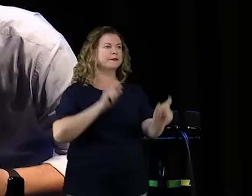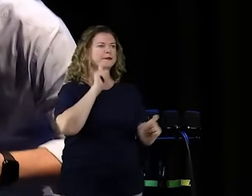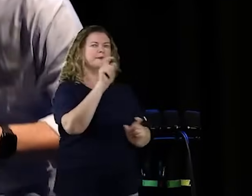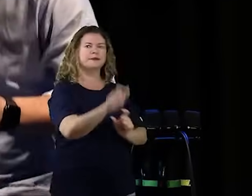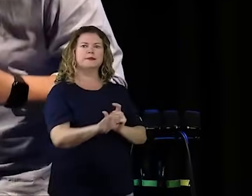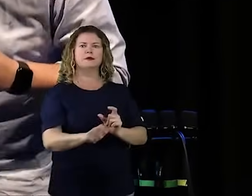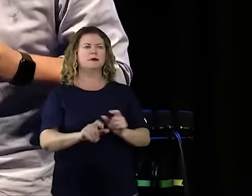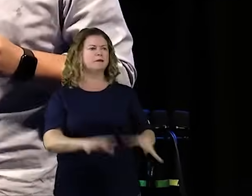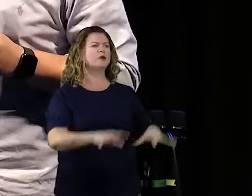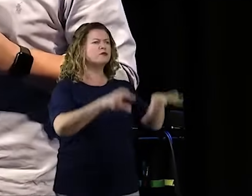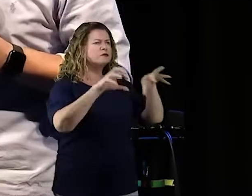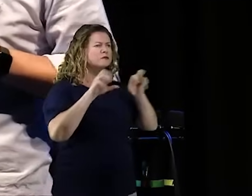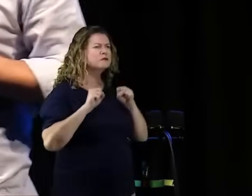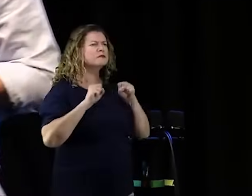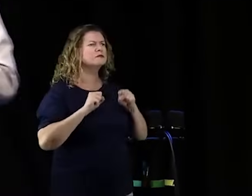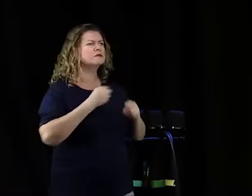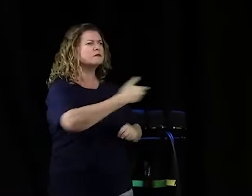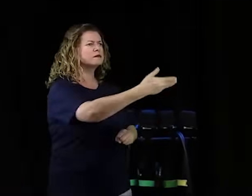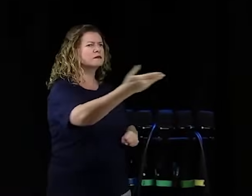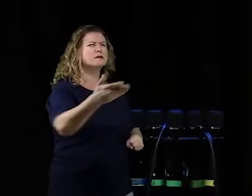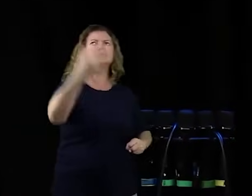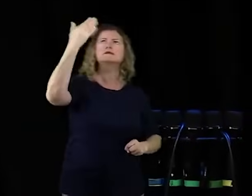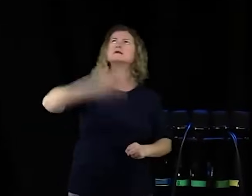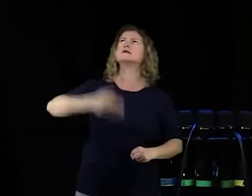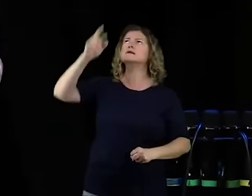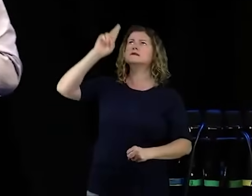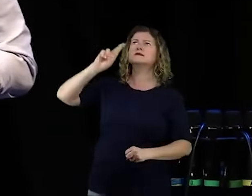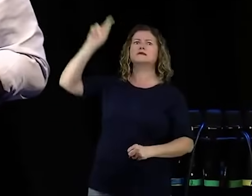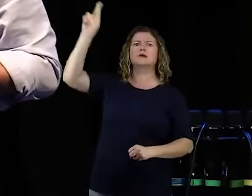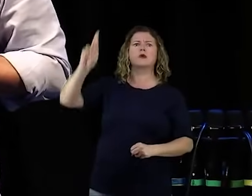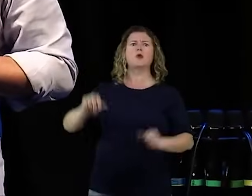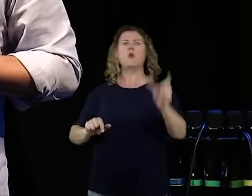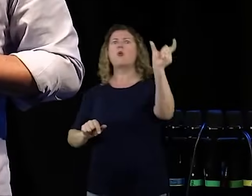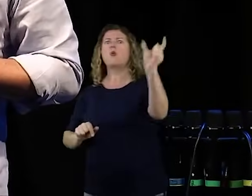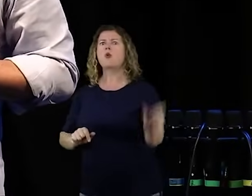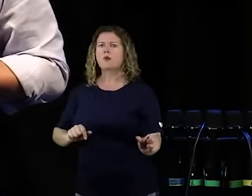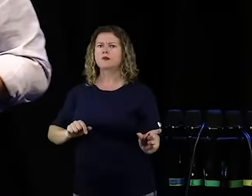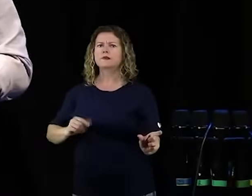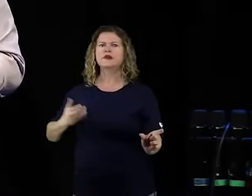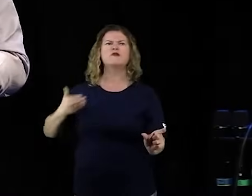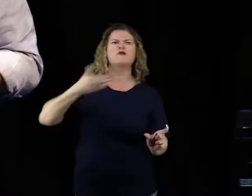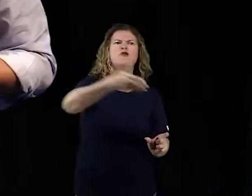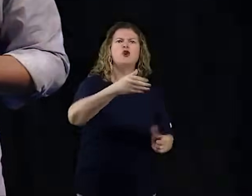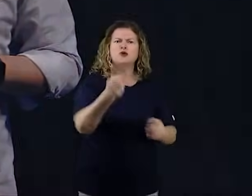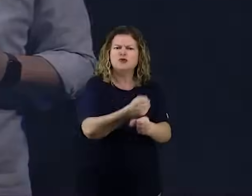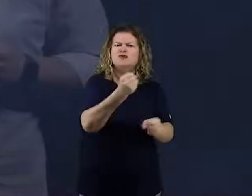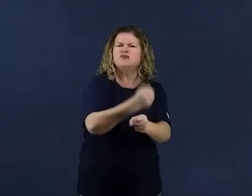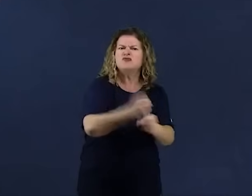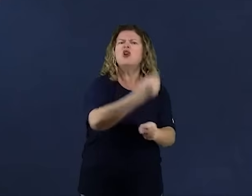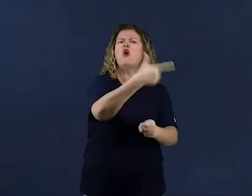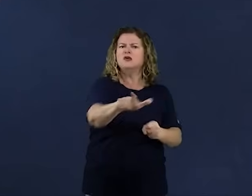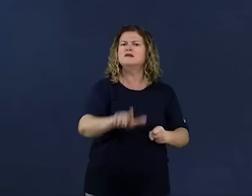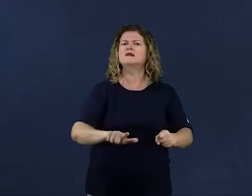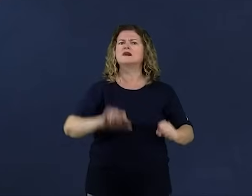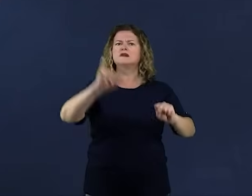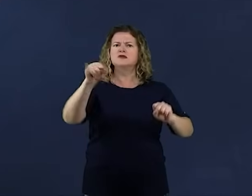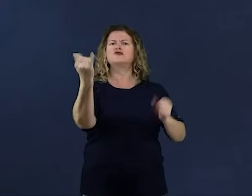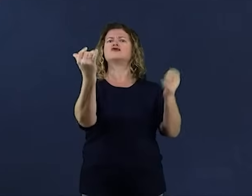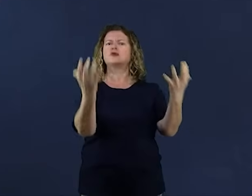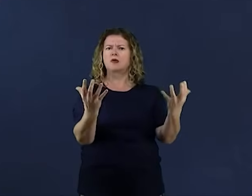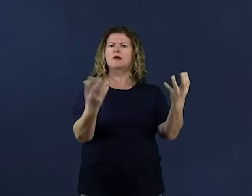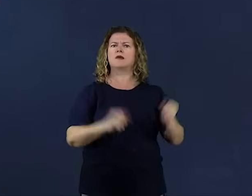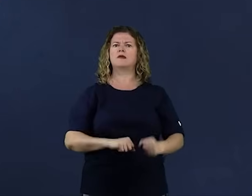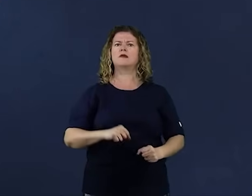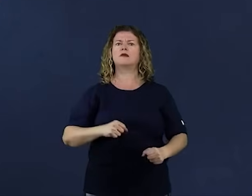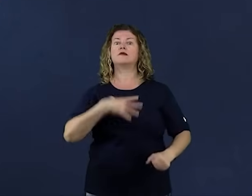maldito seja diante do Senhor o homem que reconstrui a cidade de Jericó ao preço de seu filho mais velho lançará os alices da